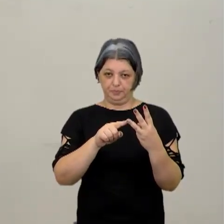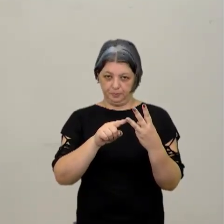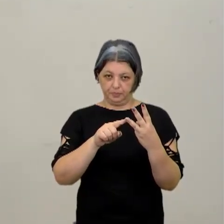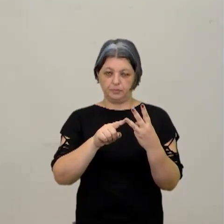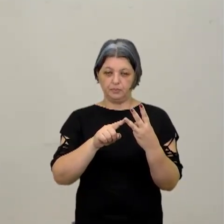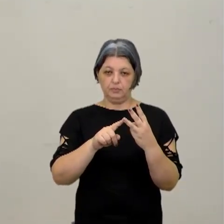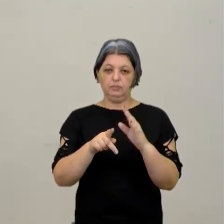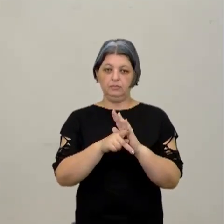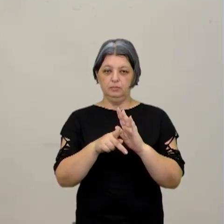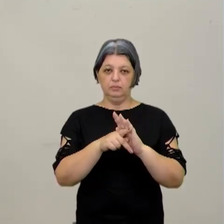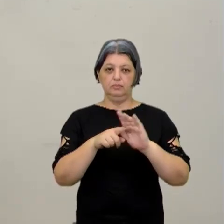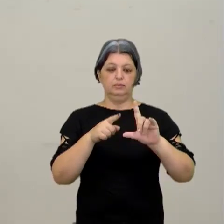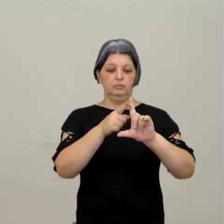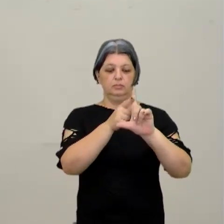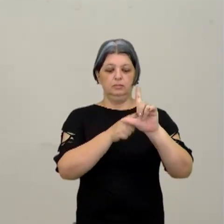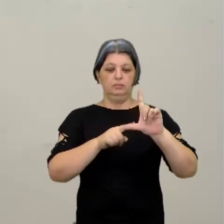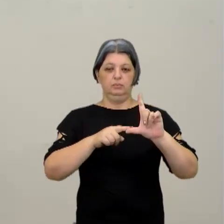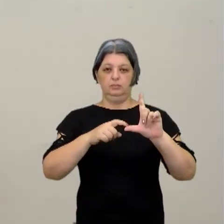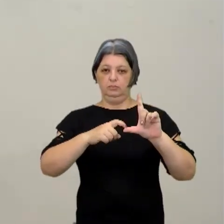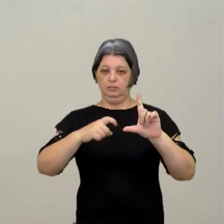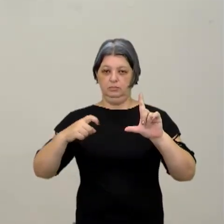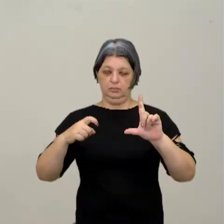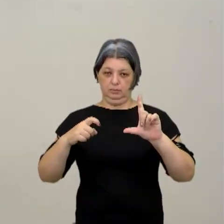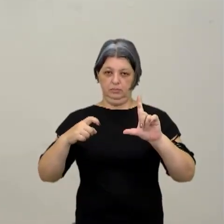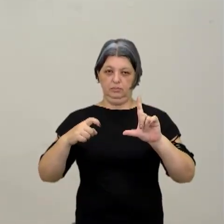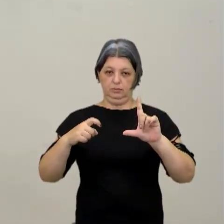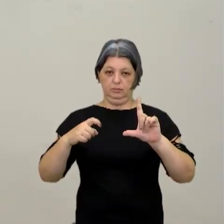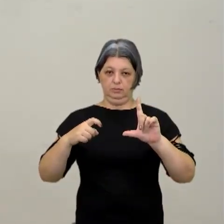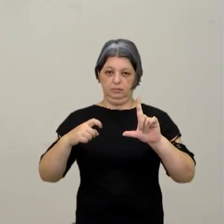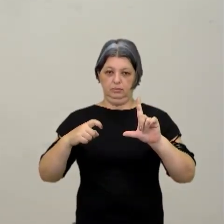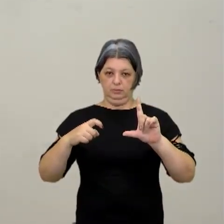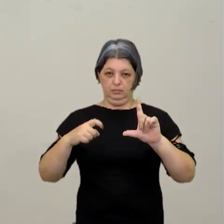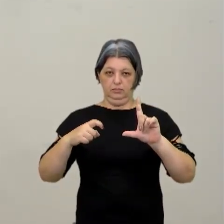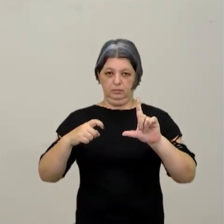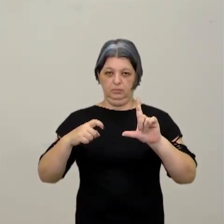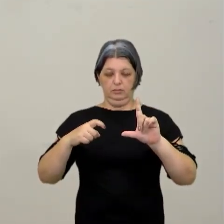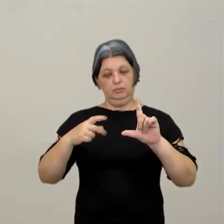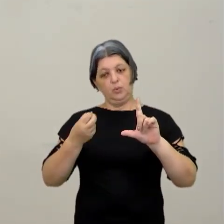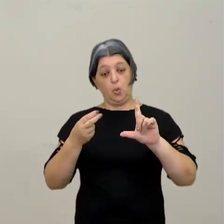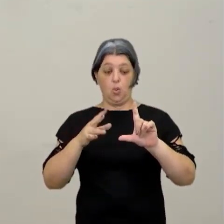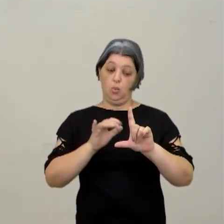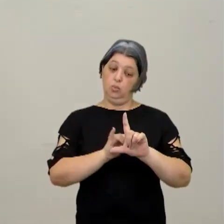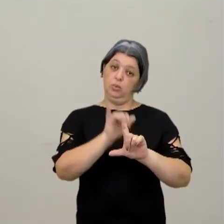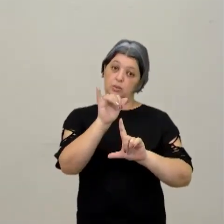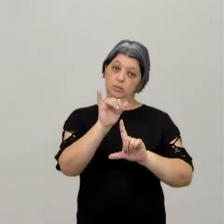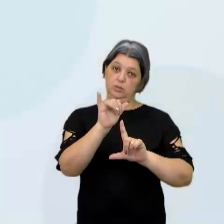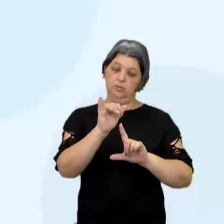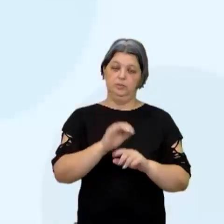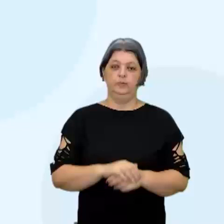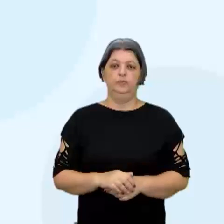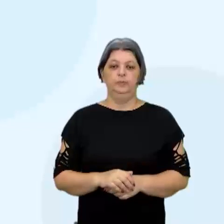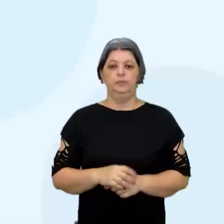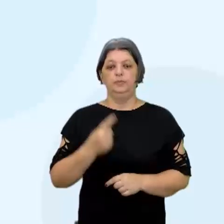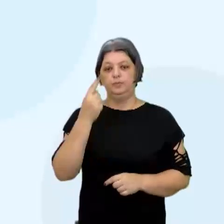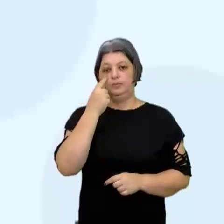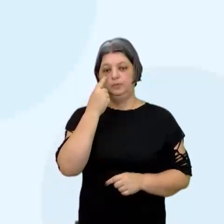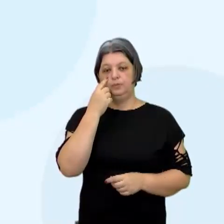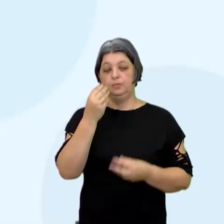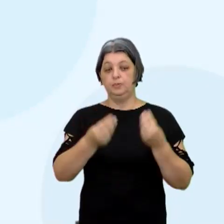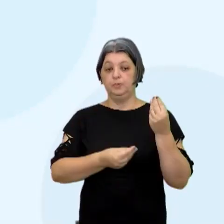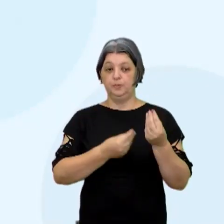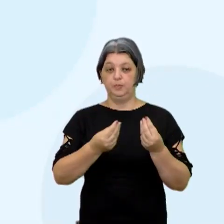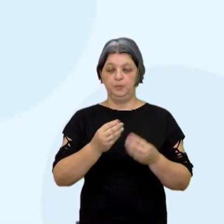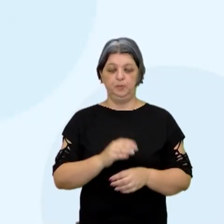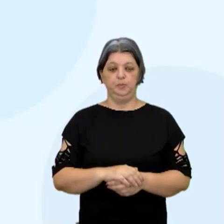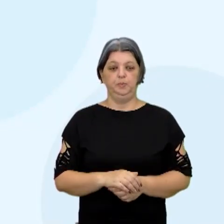raízes no eixo X e o pontos e lá no no f de x ou Y beleza olha aqui na nossa telinha como vai